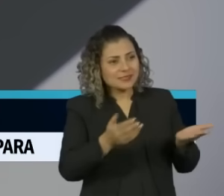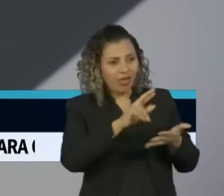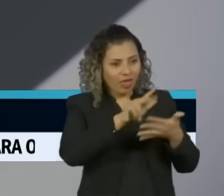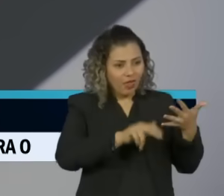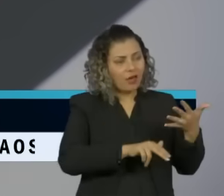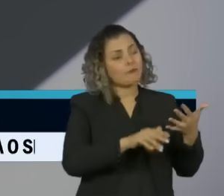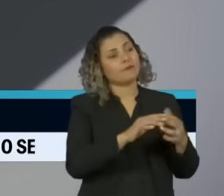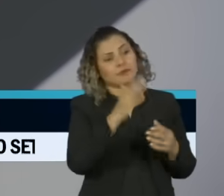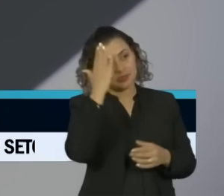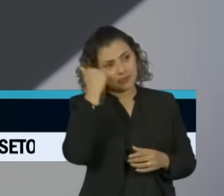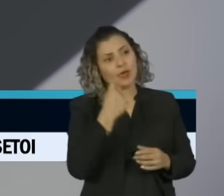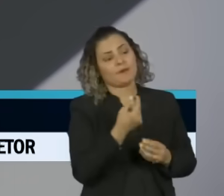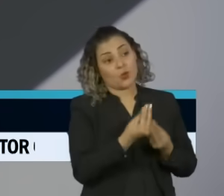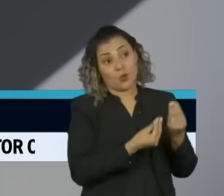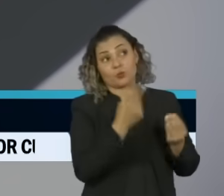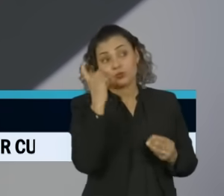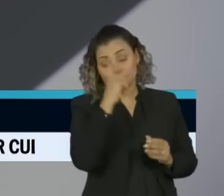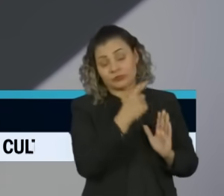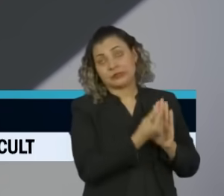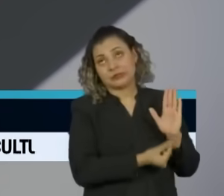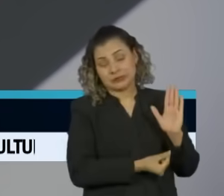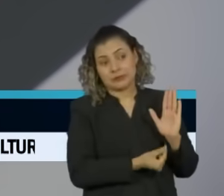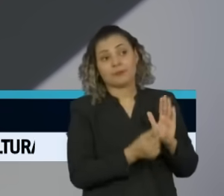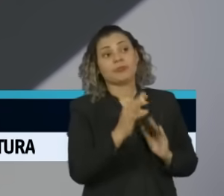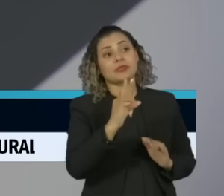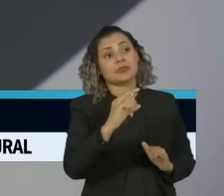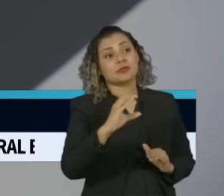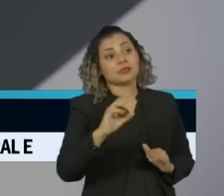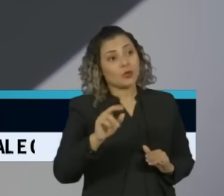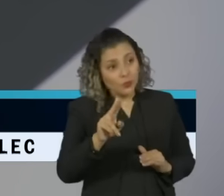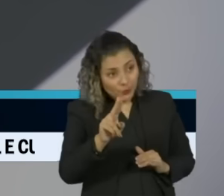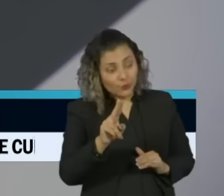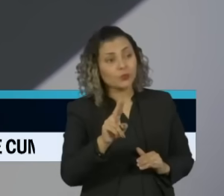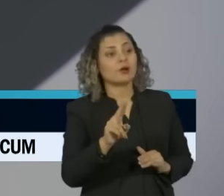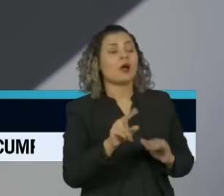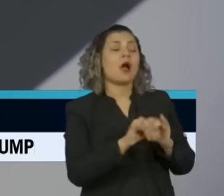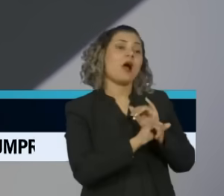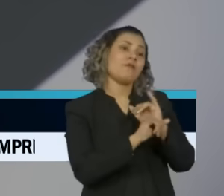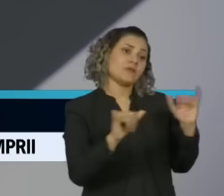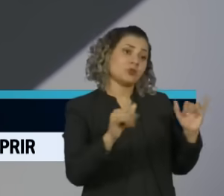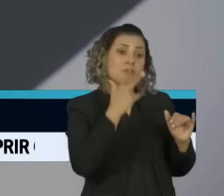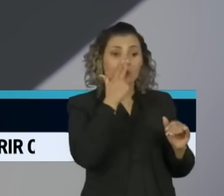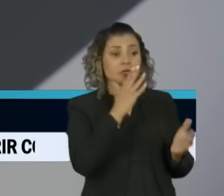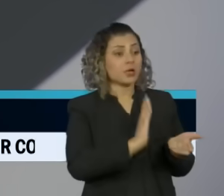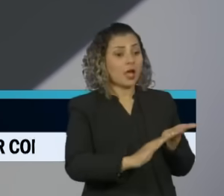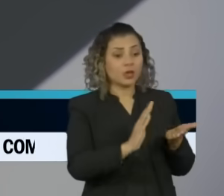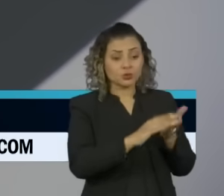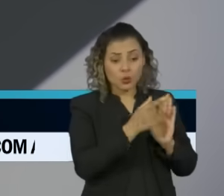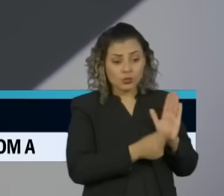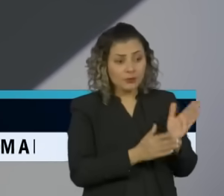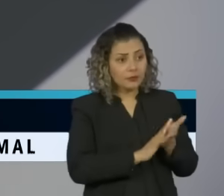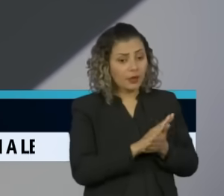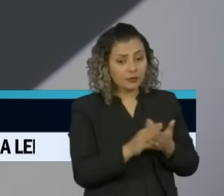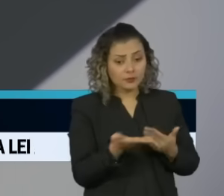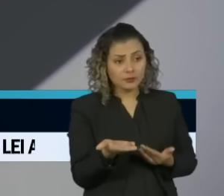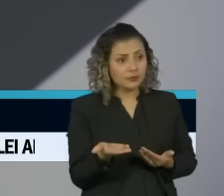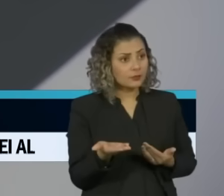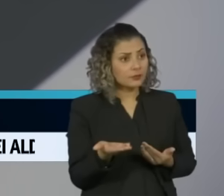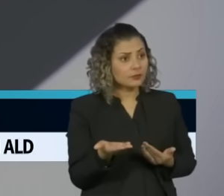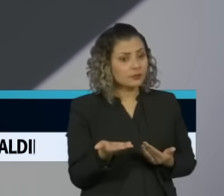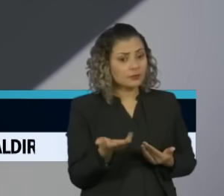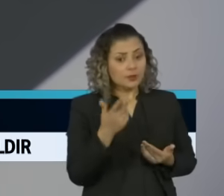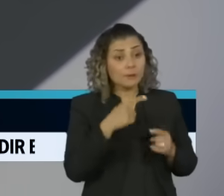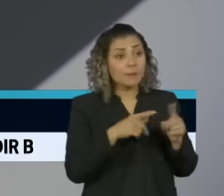difícil executar um orçamento. O próprio Tribunal de Contas, que está dizendo que não se gastou o orçamento, ele coloca